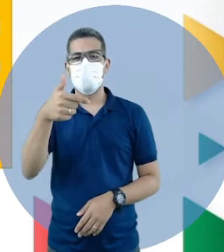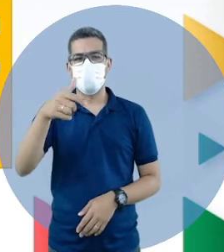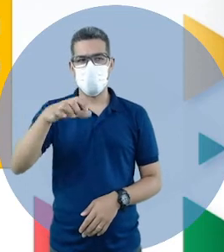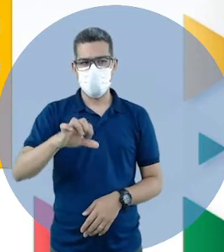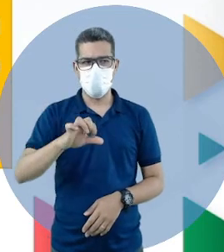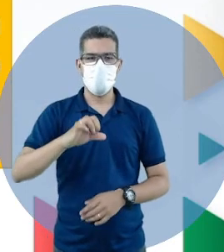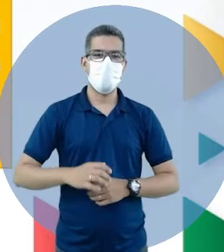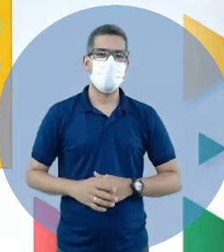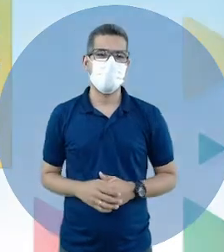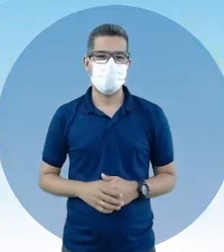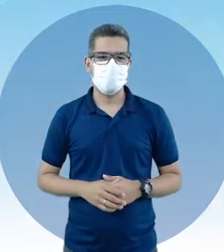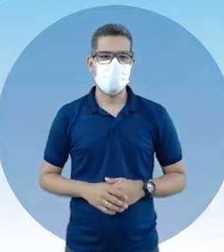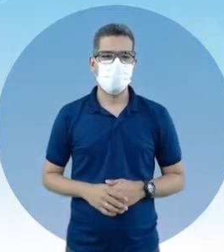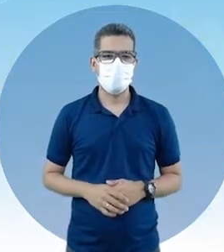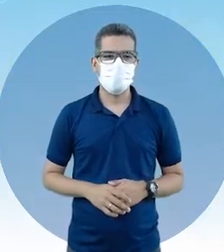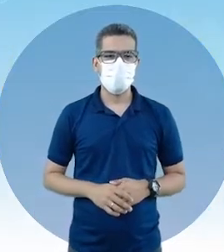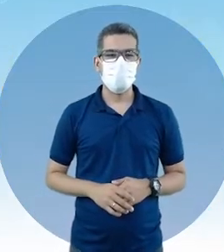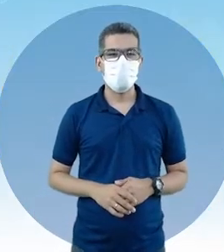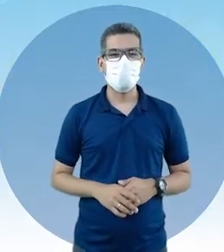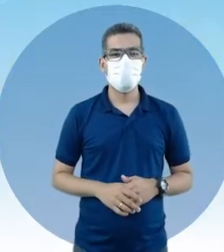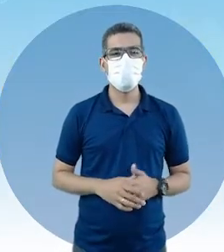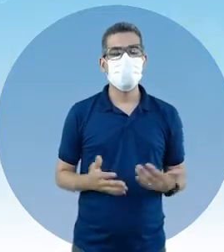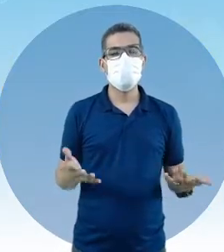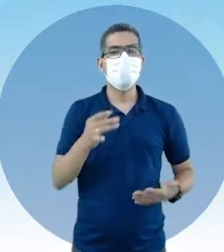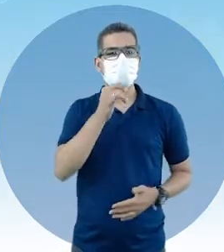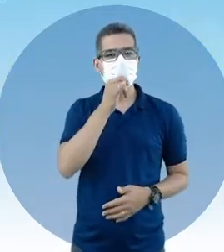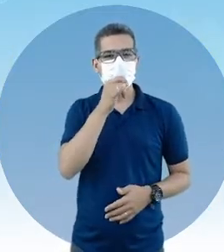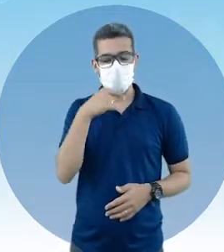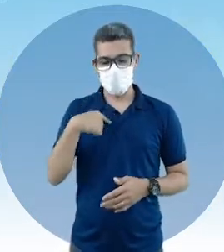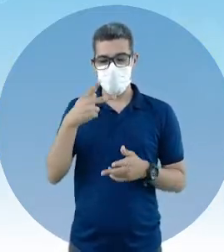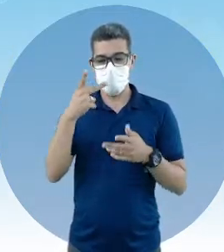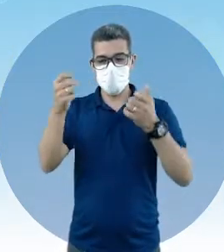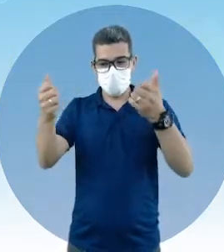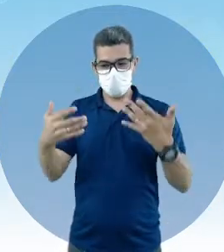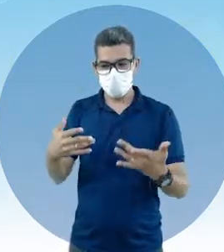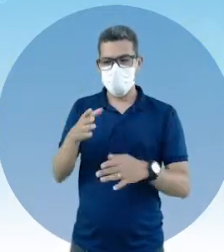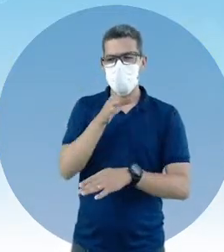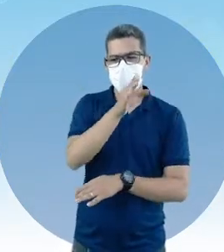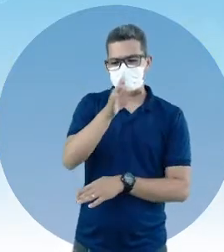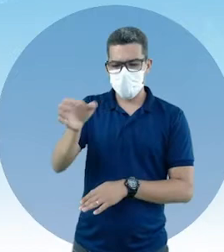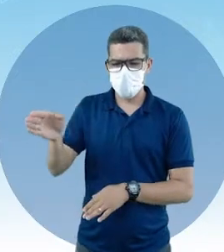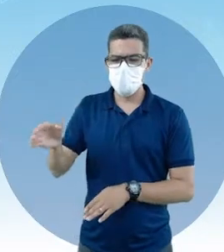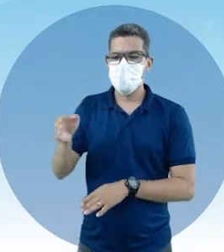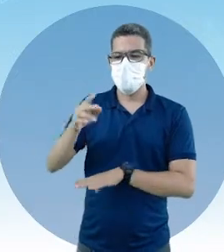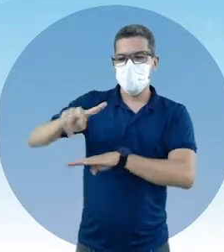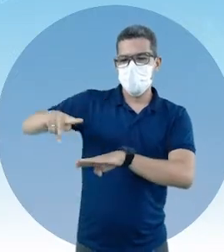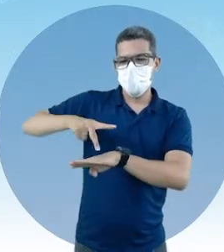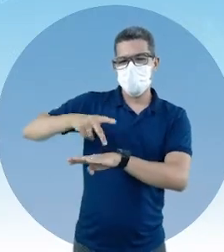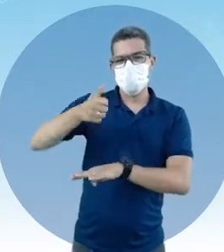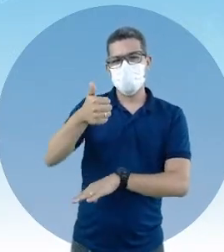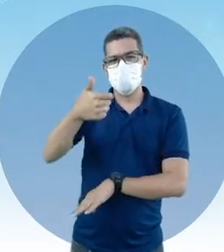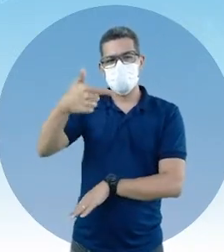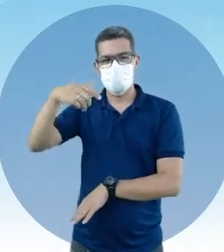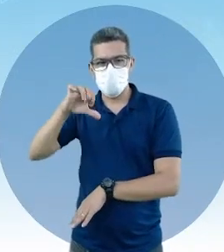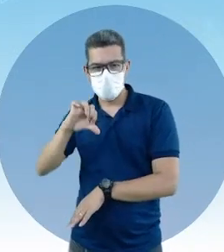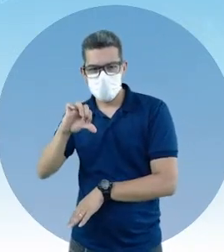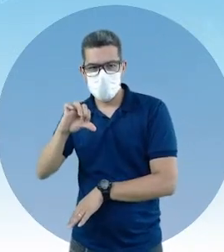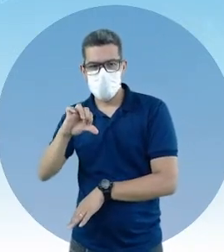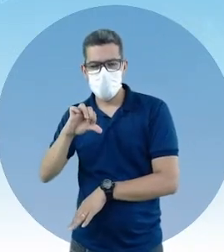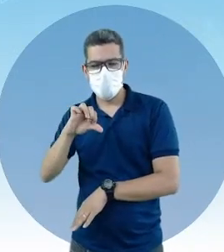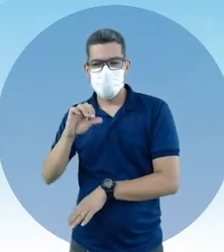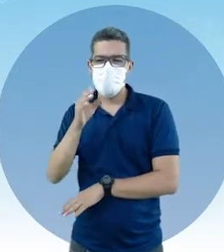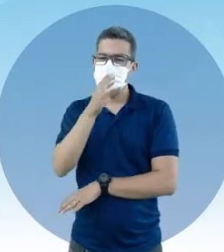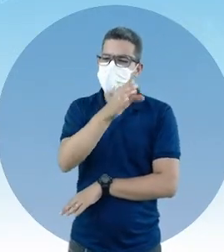mim, prestem bem atenção. Quando eu falo o seguinte, visitou 129 países, porque ele foi um